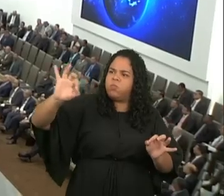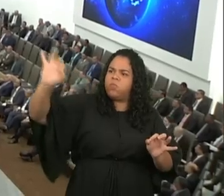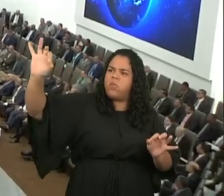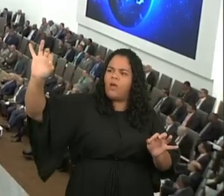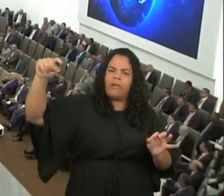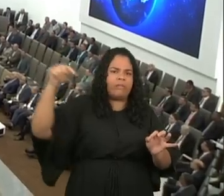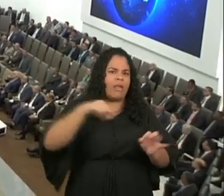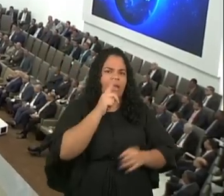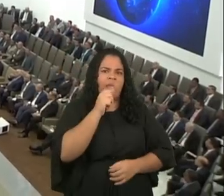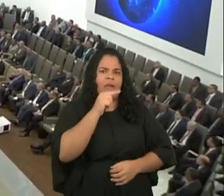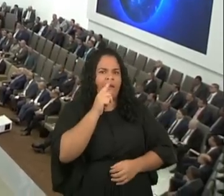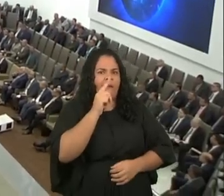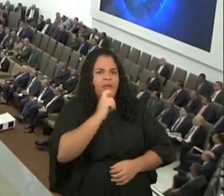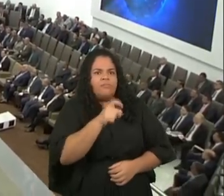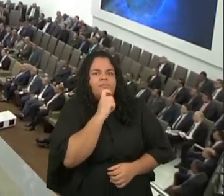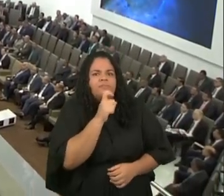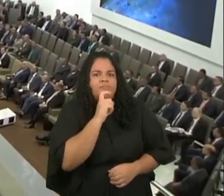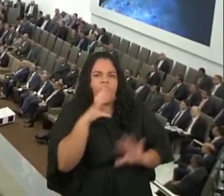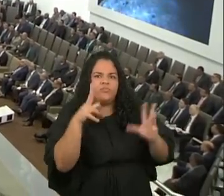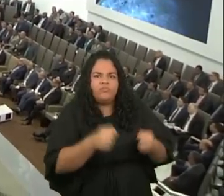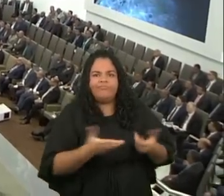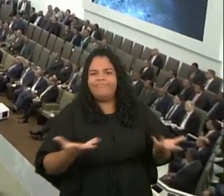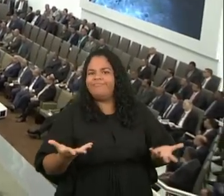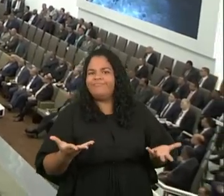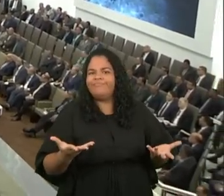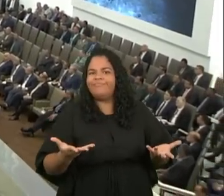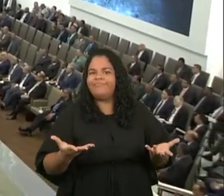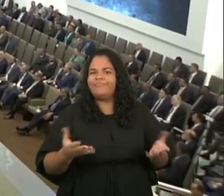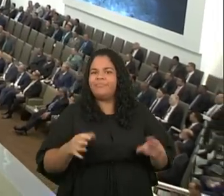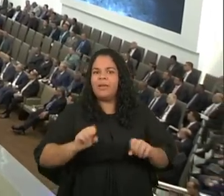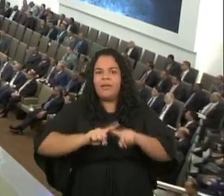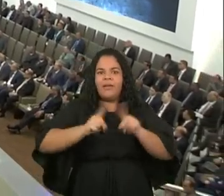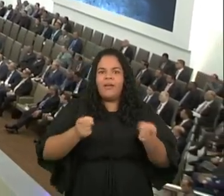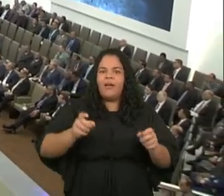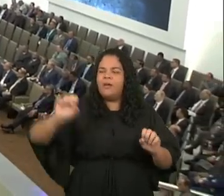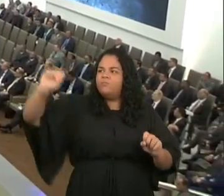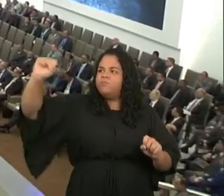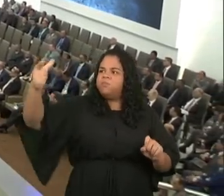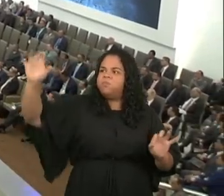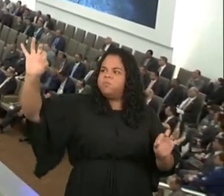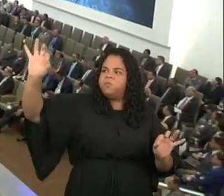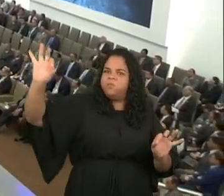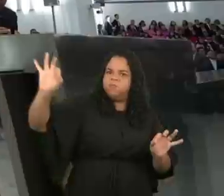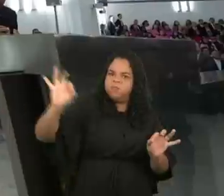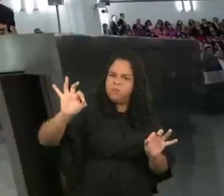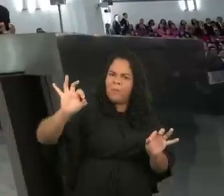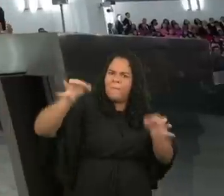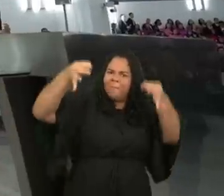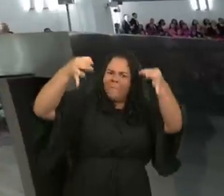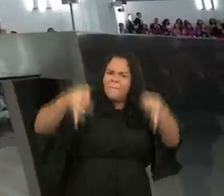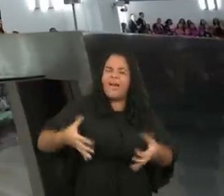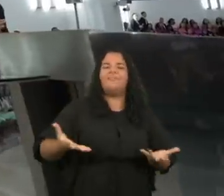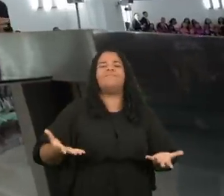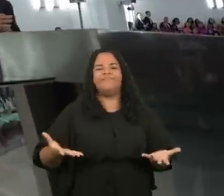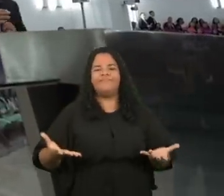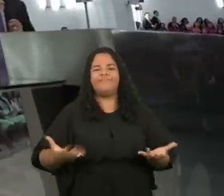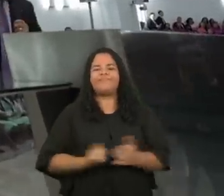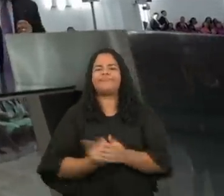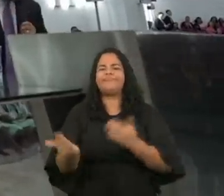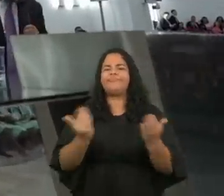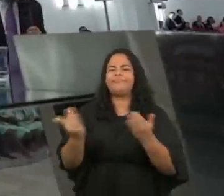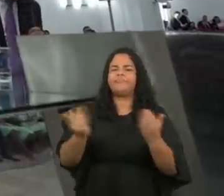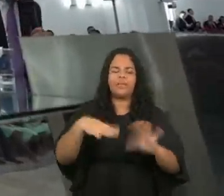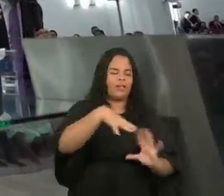A interação gravitacional da Terra com a Lua. Se fosse maior os efeitos sobre as marés